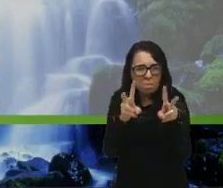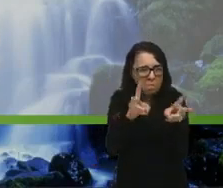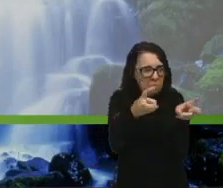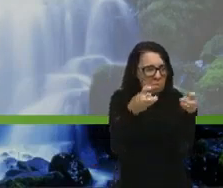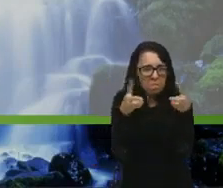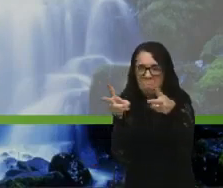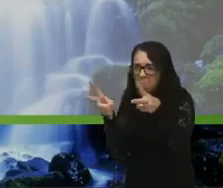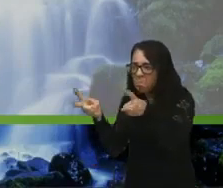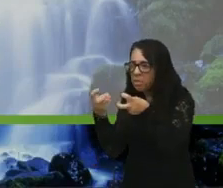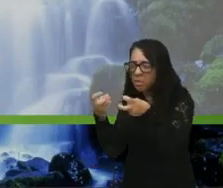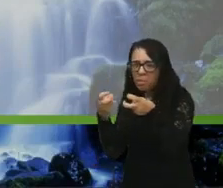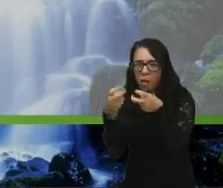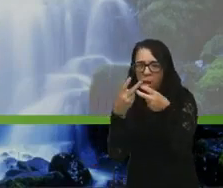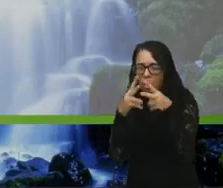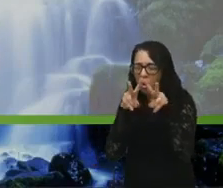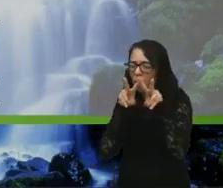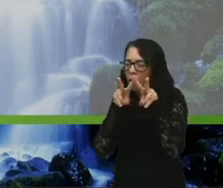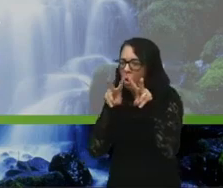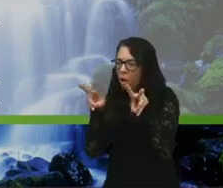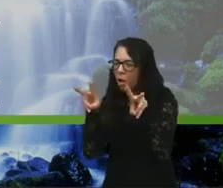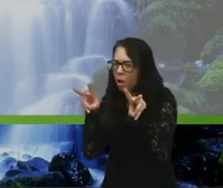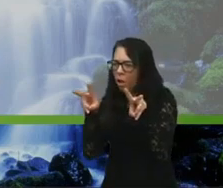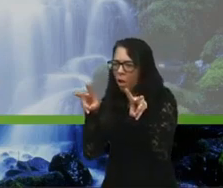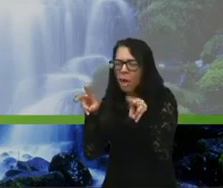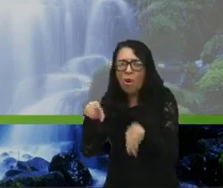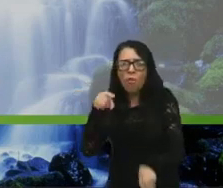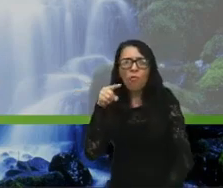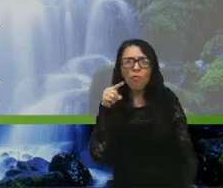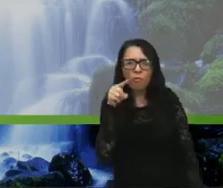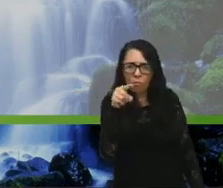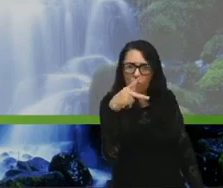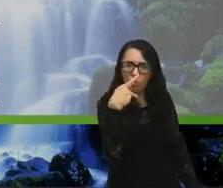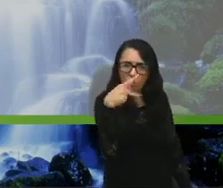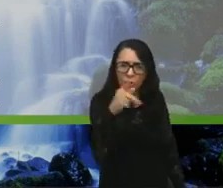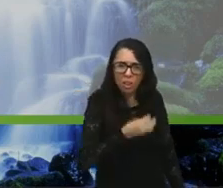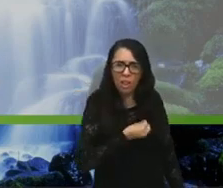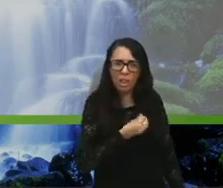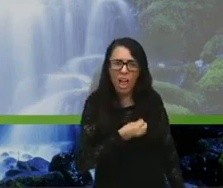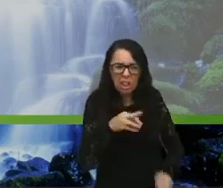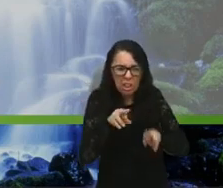o poder do Espírito Santo tem transformado a sua vida.